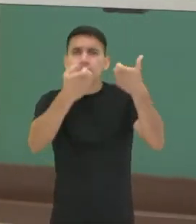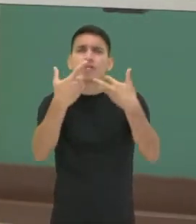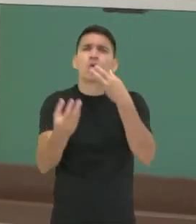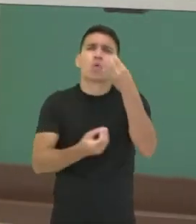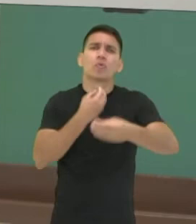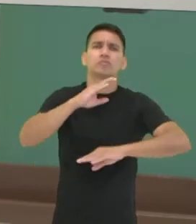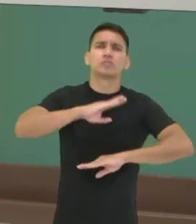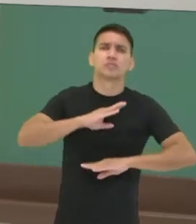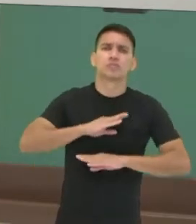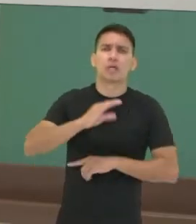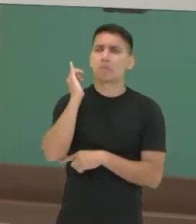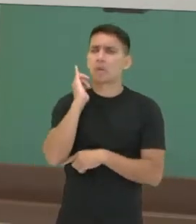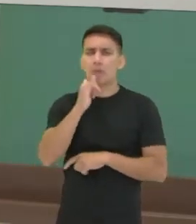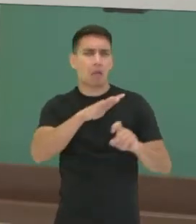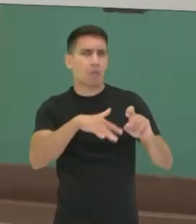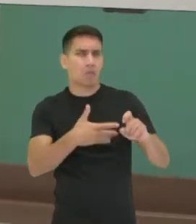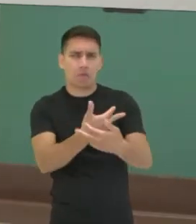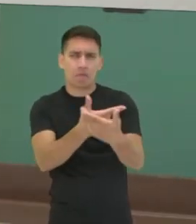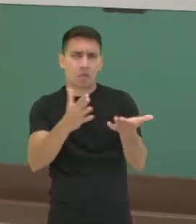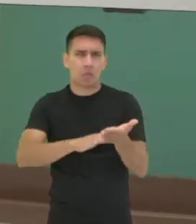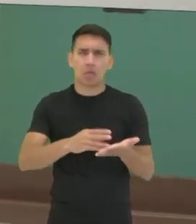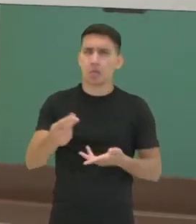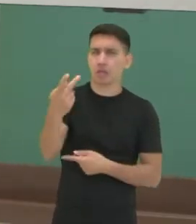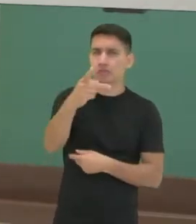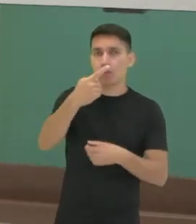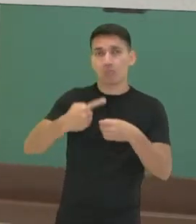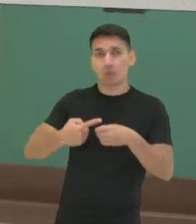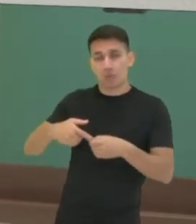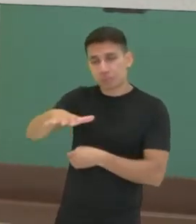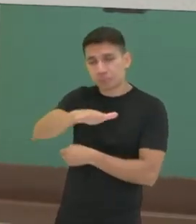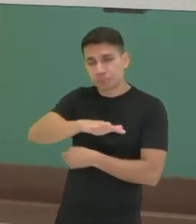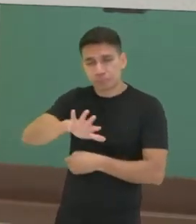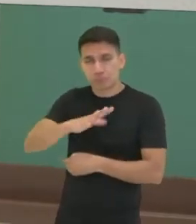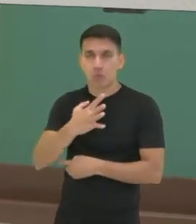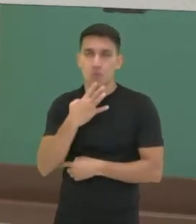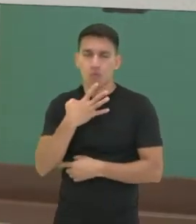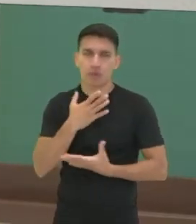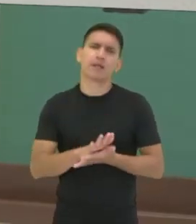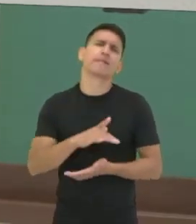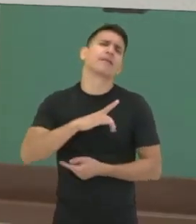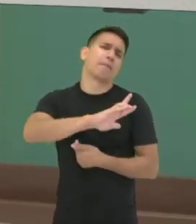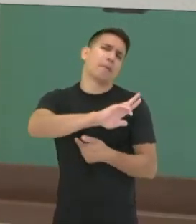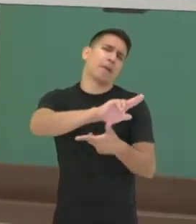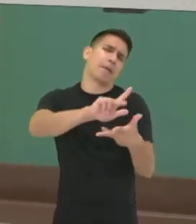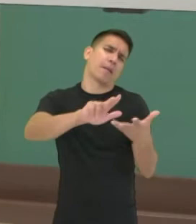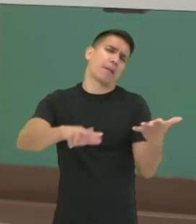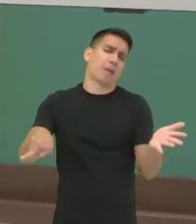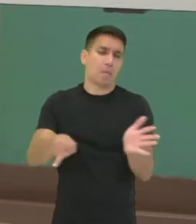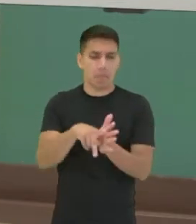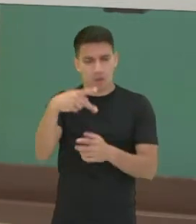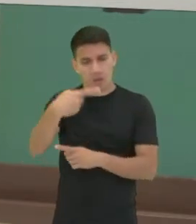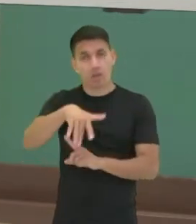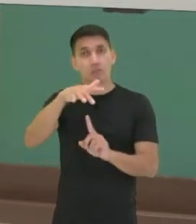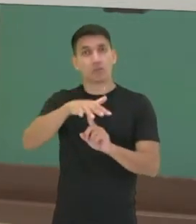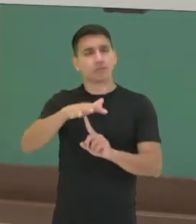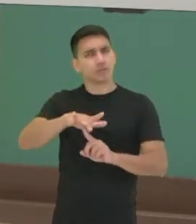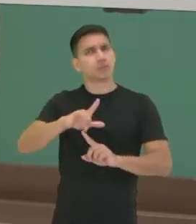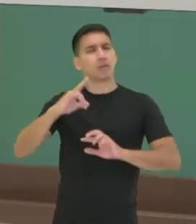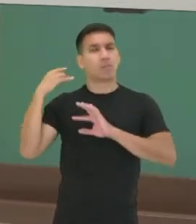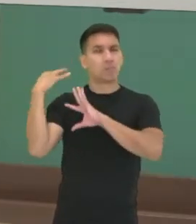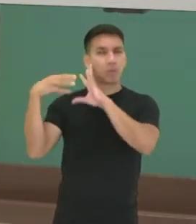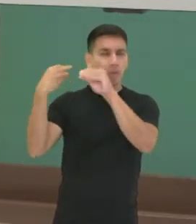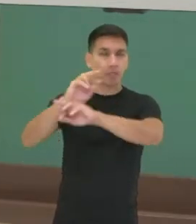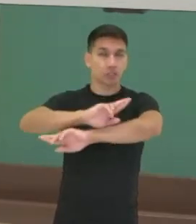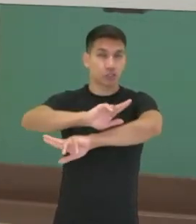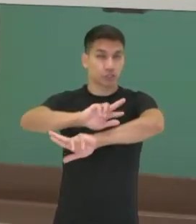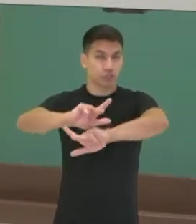algum caos, mito, lenda popular, sua região, da sua cidade aí que você conhece. Tem muitos, o Paraná tem um folclore riquíssimo. Boitatá, mula